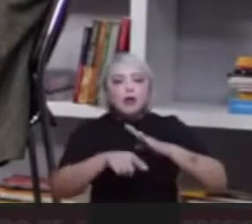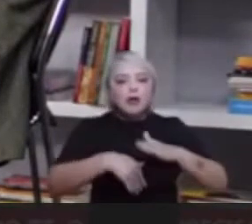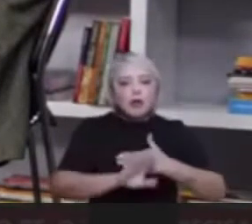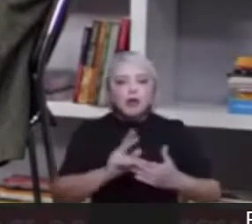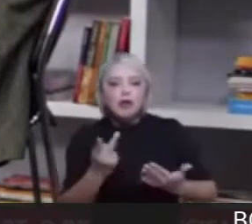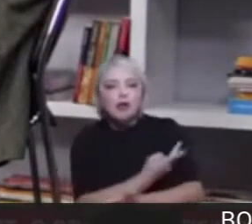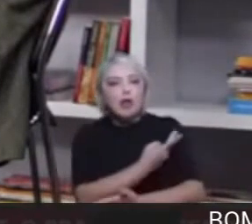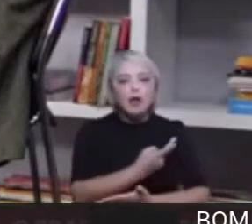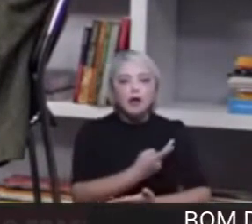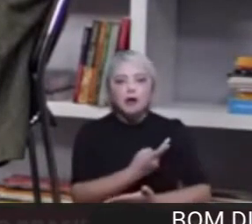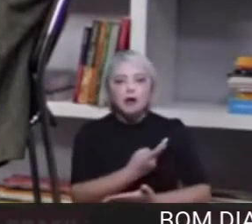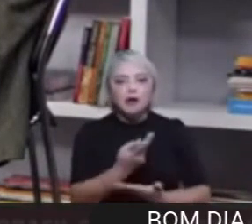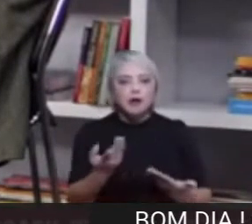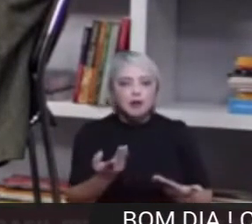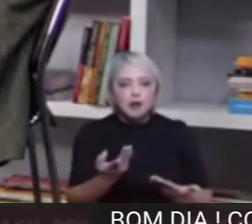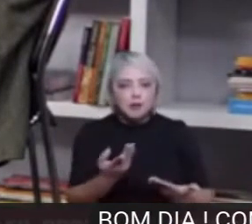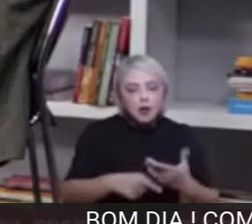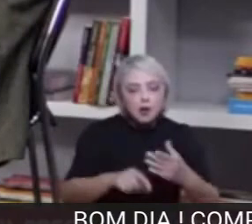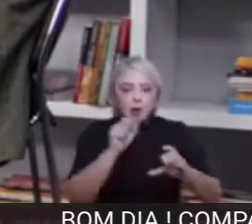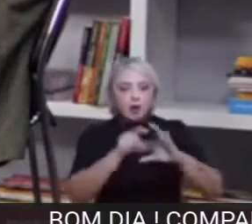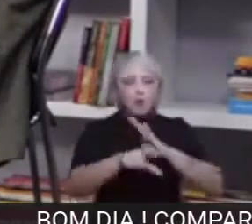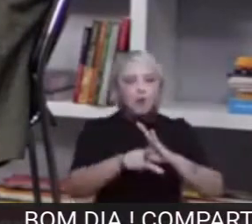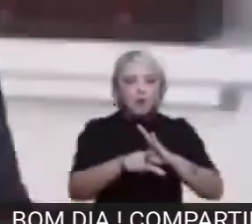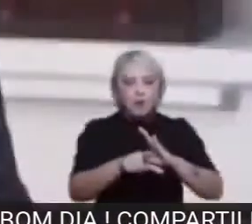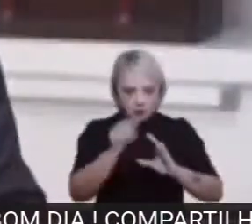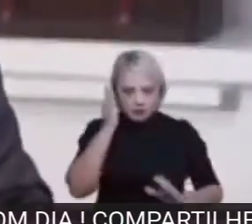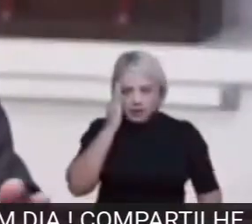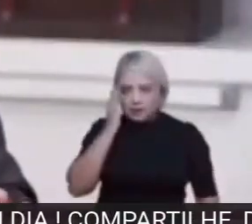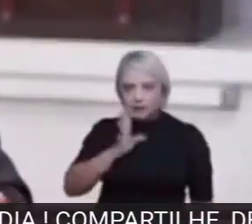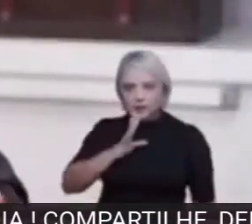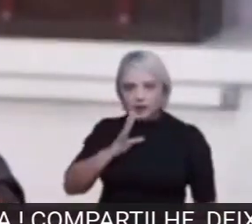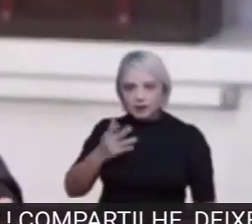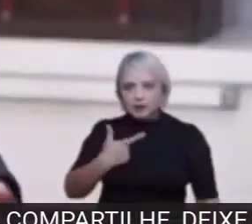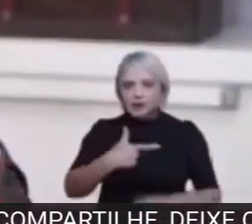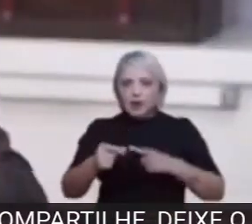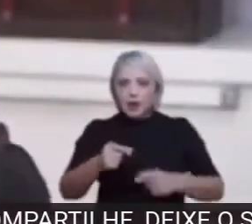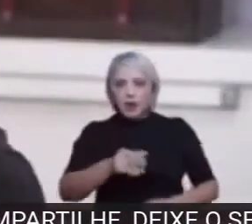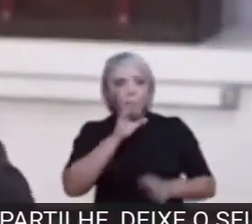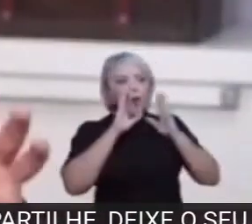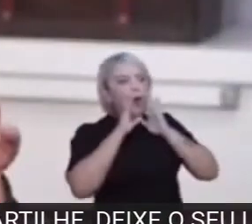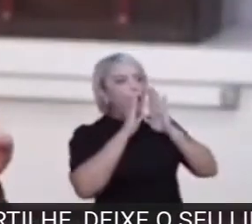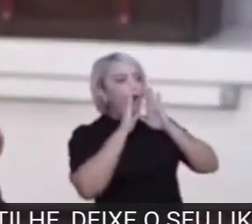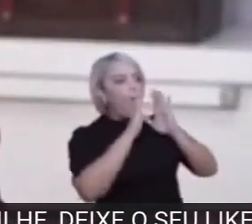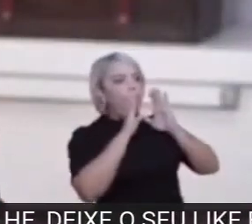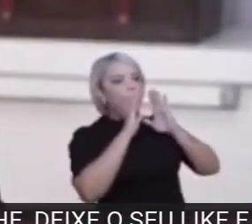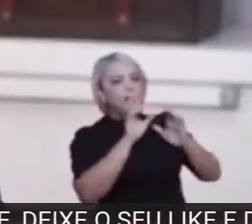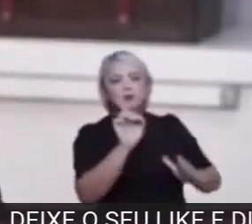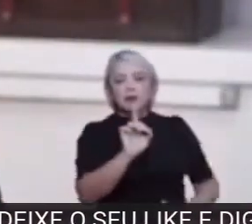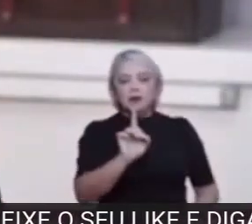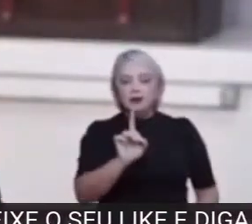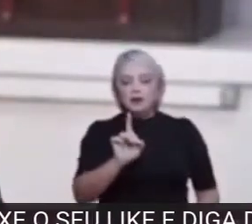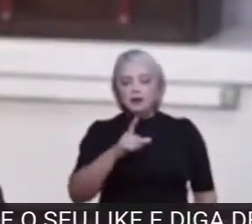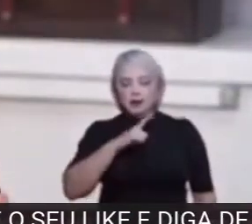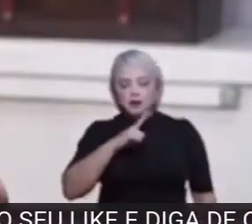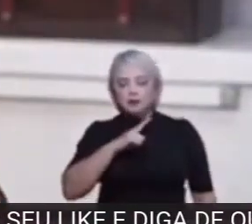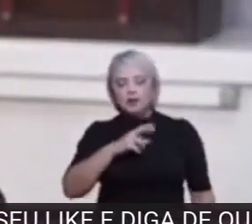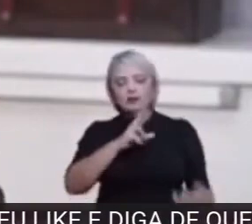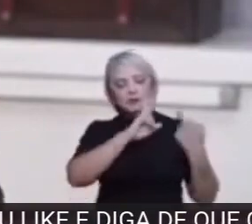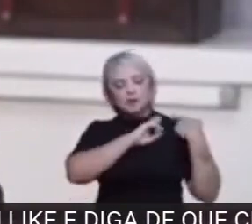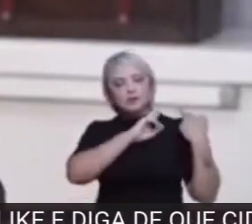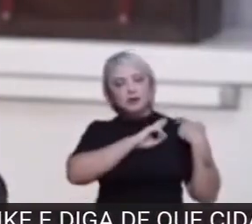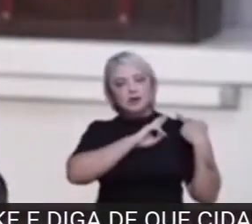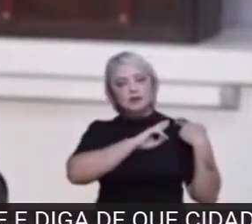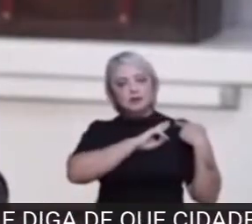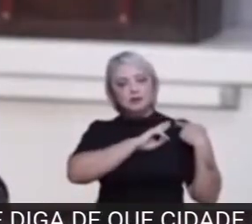0 porque ele não marcou o gol de pênalti? E esse cara sai vaiado de campo? Não. Então eu tenho muita responsabilidade.